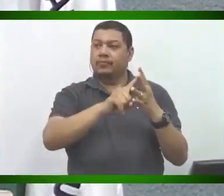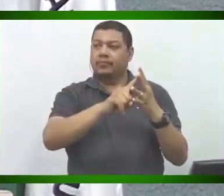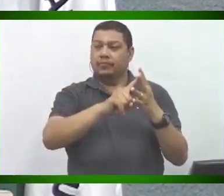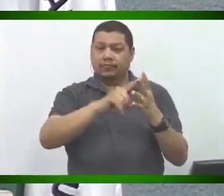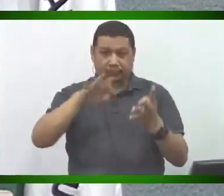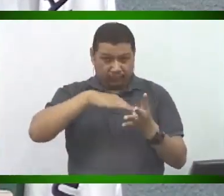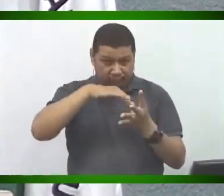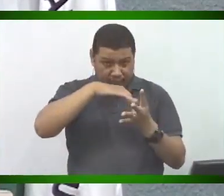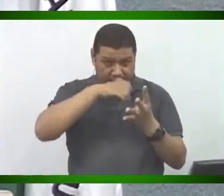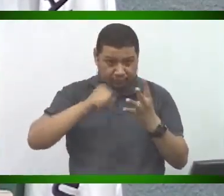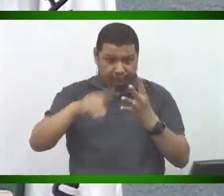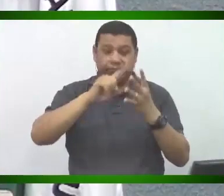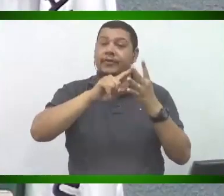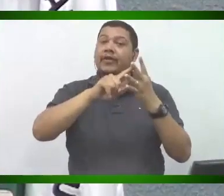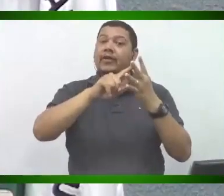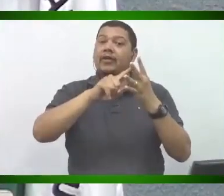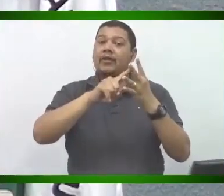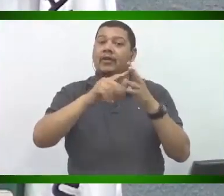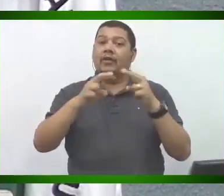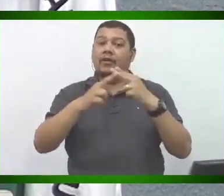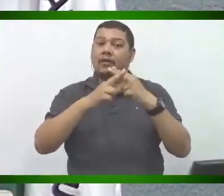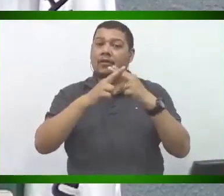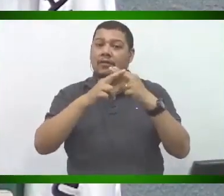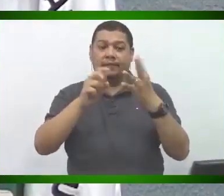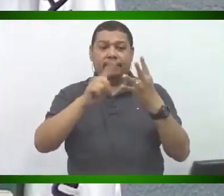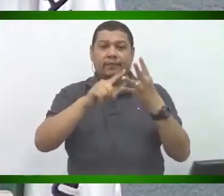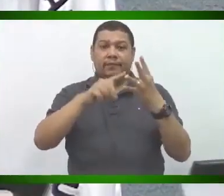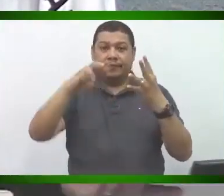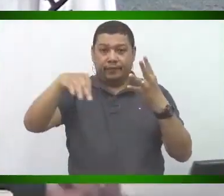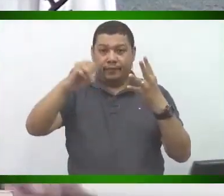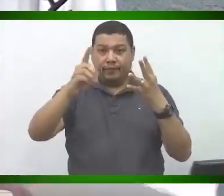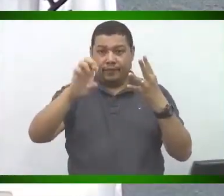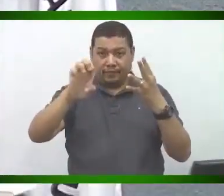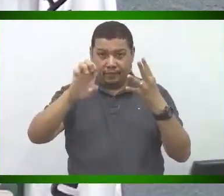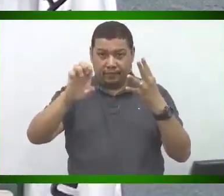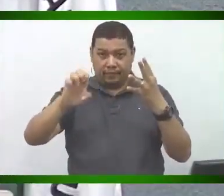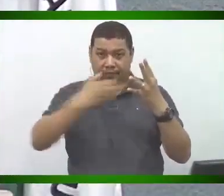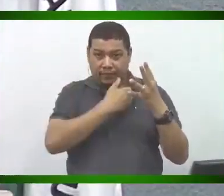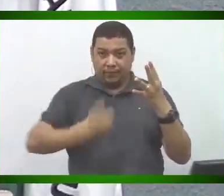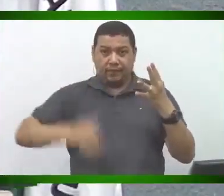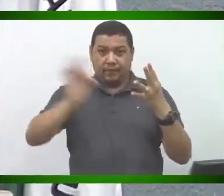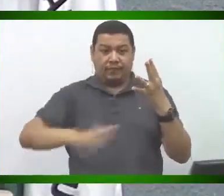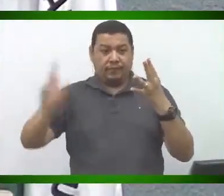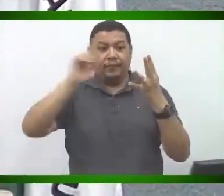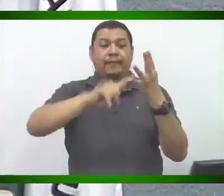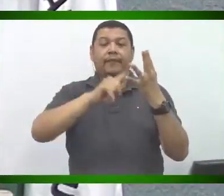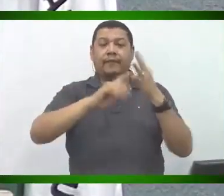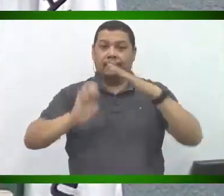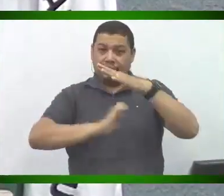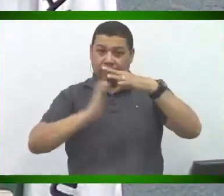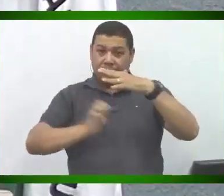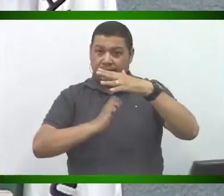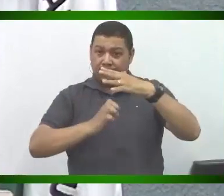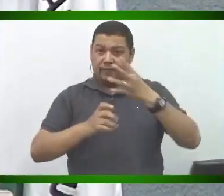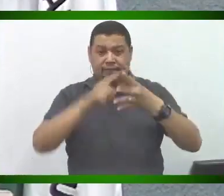Secretaria Municipal de Assistência Social, Caixa Econômica, MDE, do Governo Federal, e a empresa Resecon.